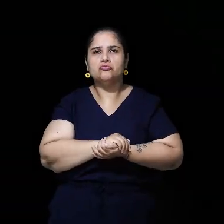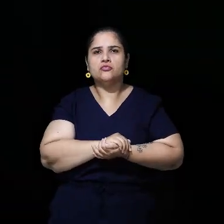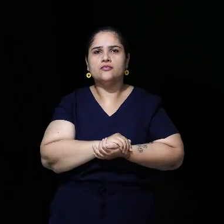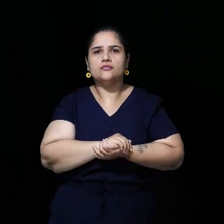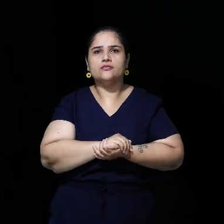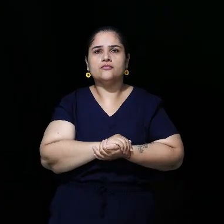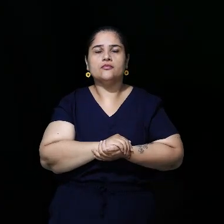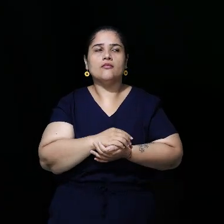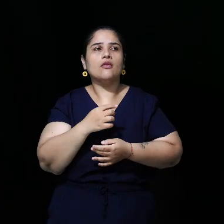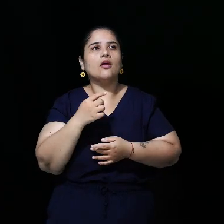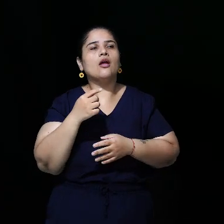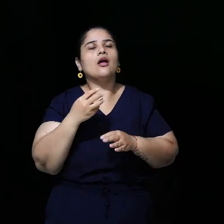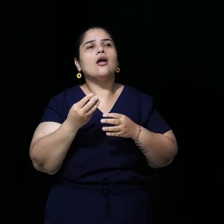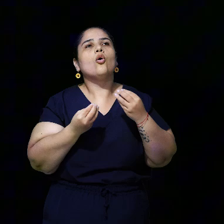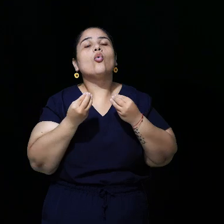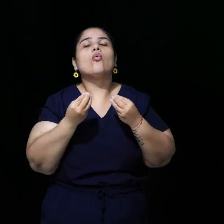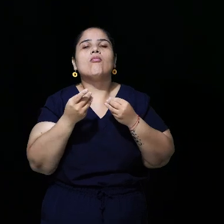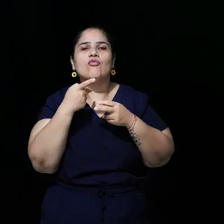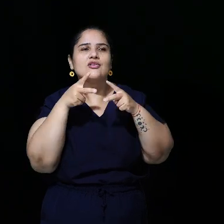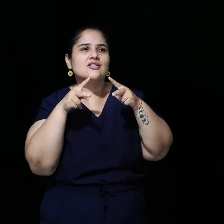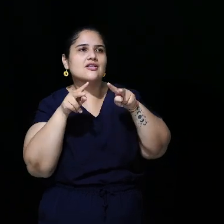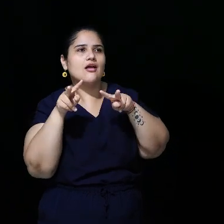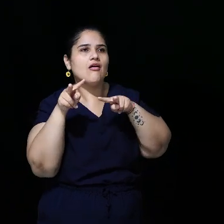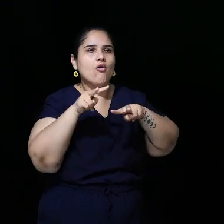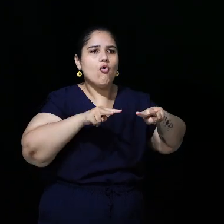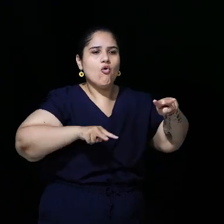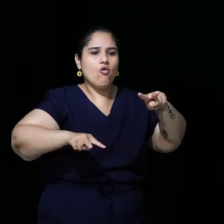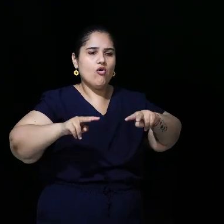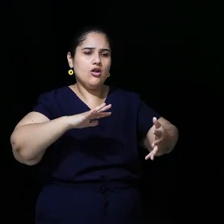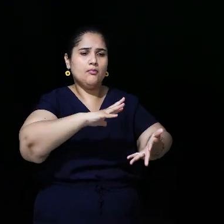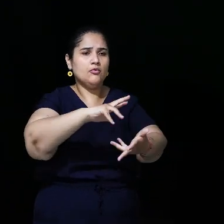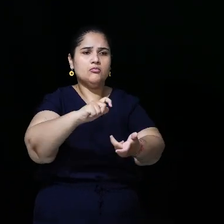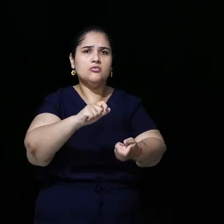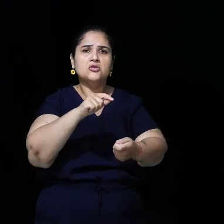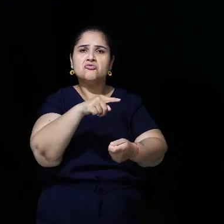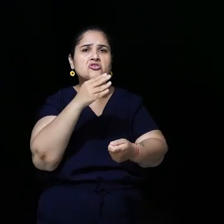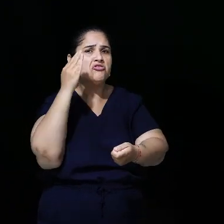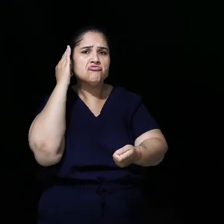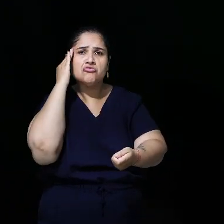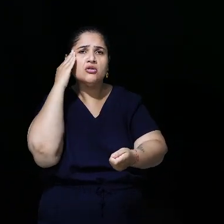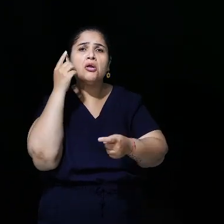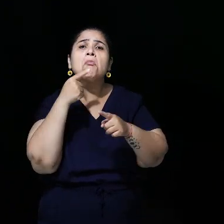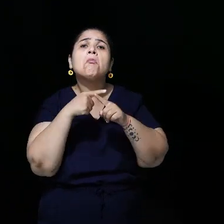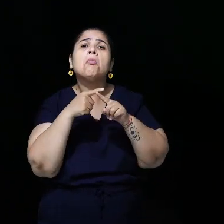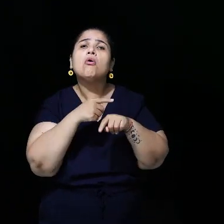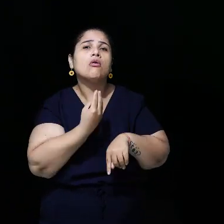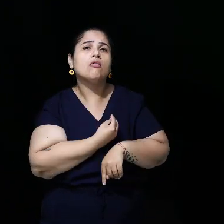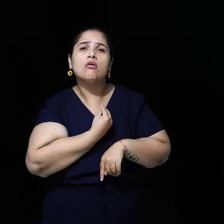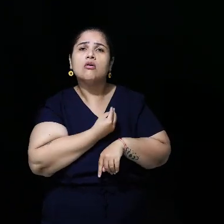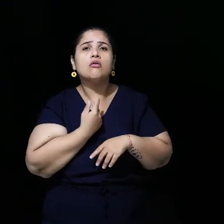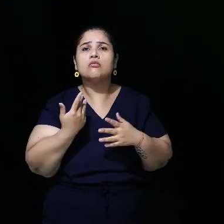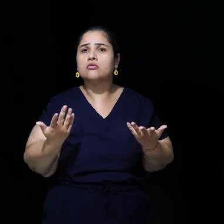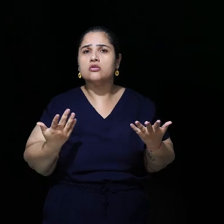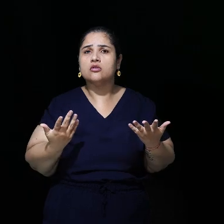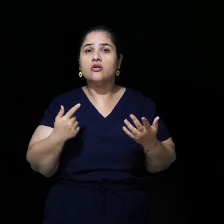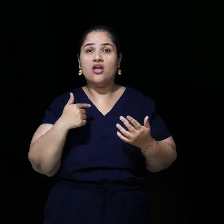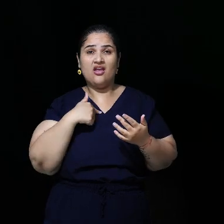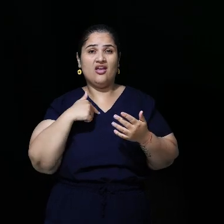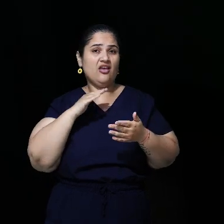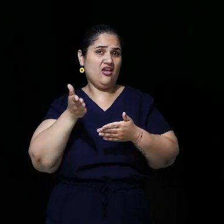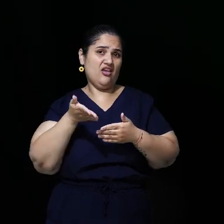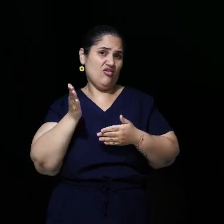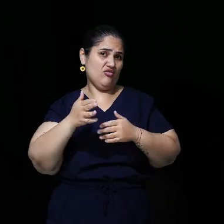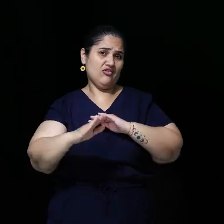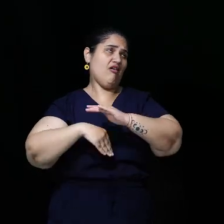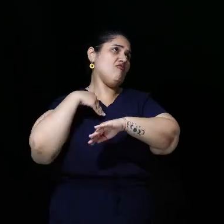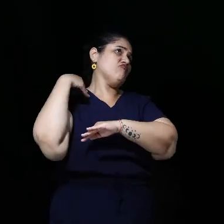É você olhar para o mundo e não ver sentido em você estar vivo, sabe? Eu, no meu caso, eu estava num nível tão avançado